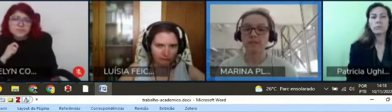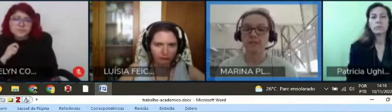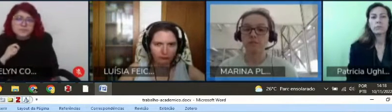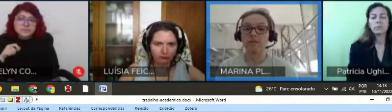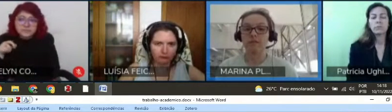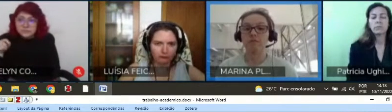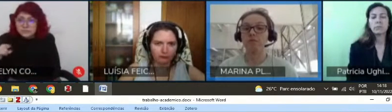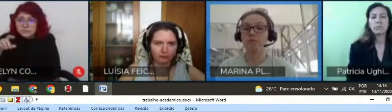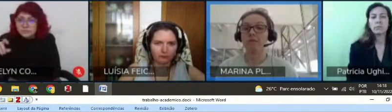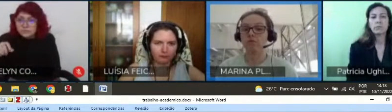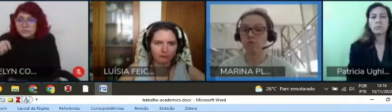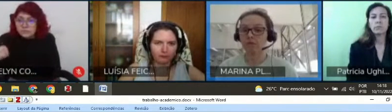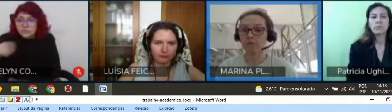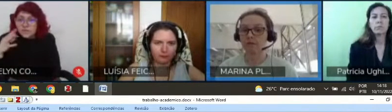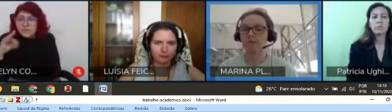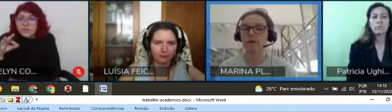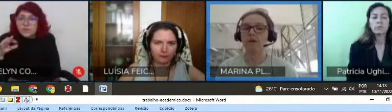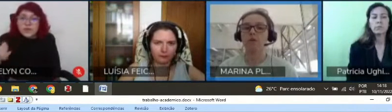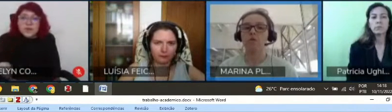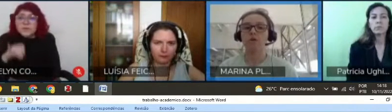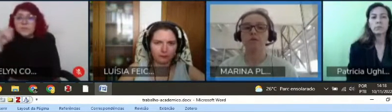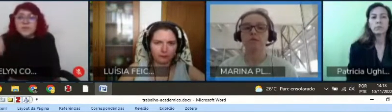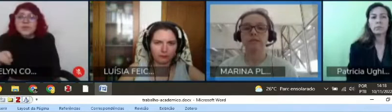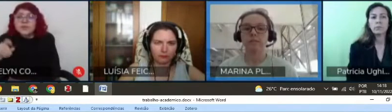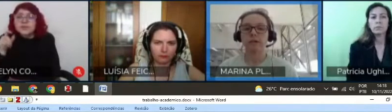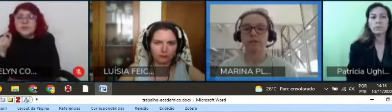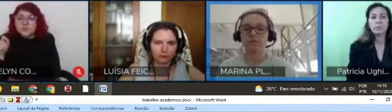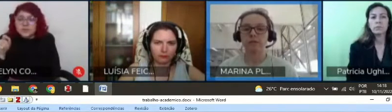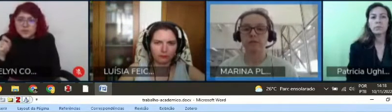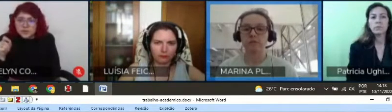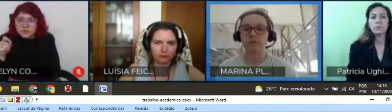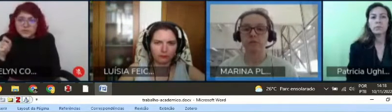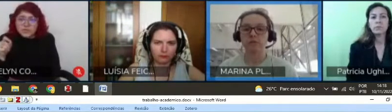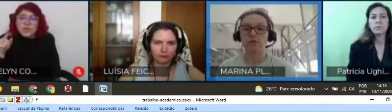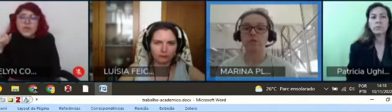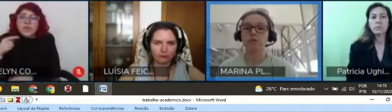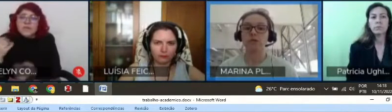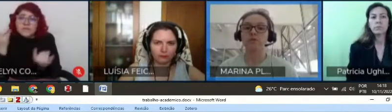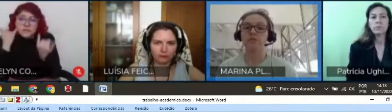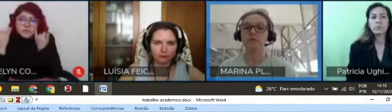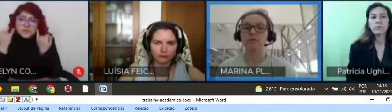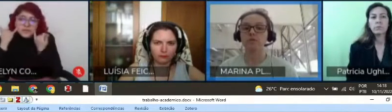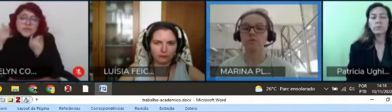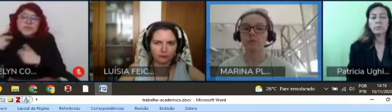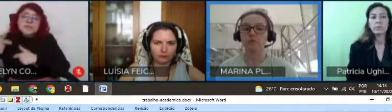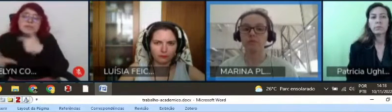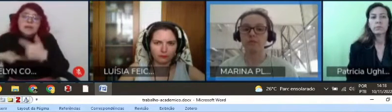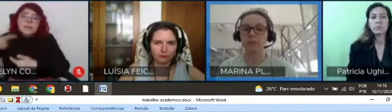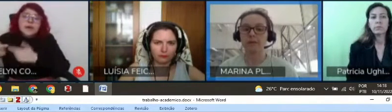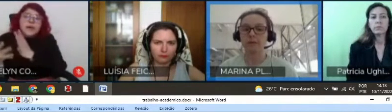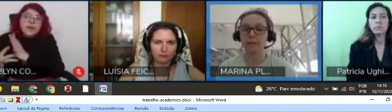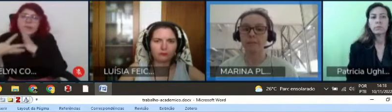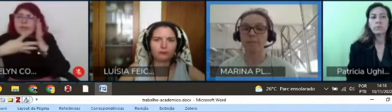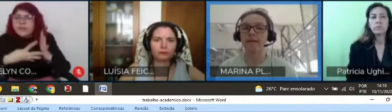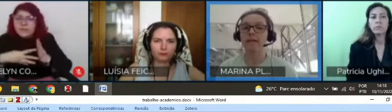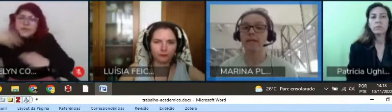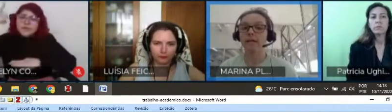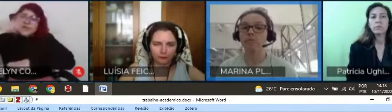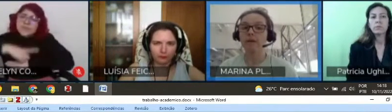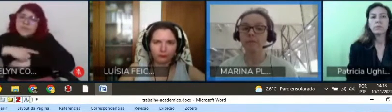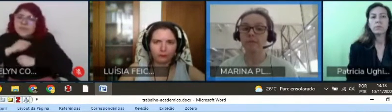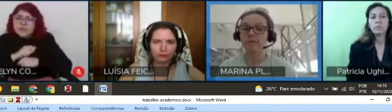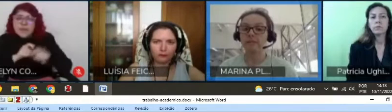nessa folha são as informações. Quando esse trabalho foi defendido, quem foram os membros da